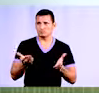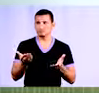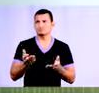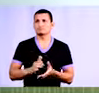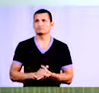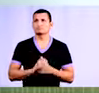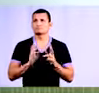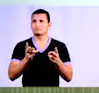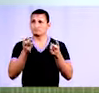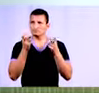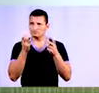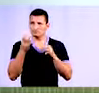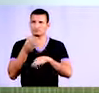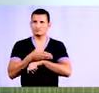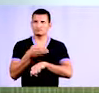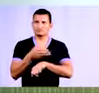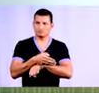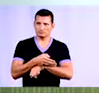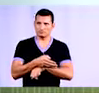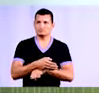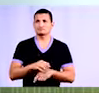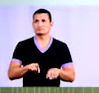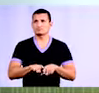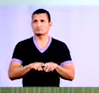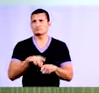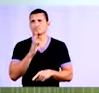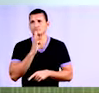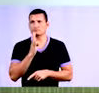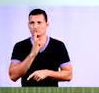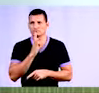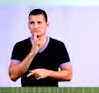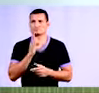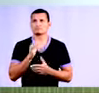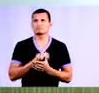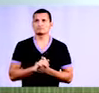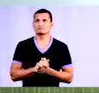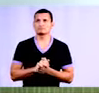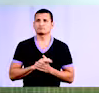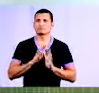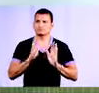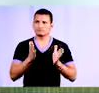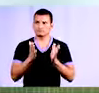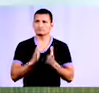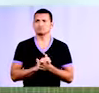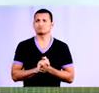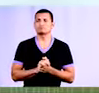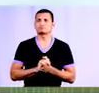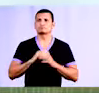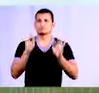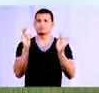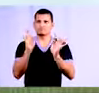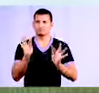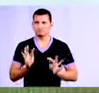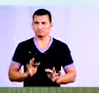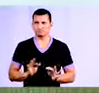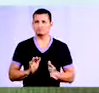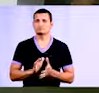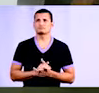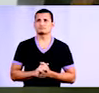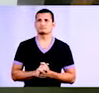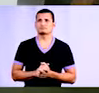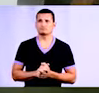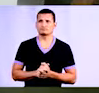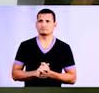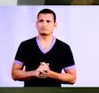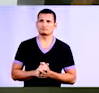tamanha participação, tamanho conhecimento produzido. Já me despeço aqui, muito feliz. Professor,